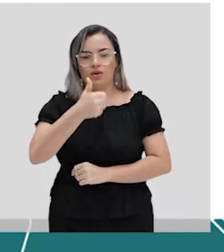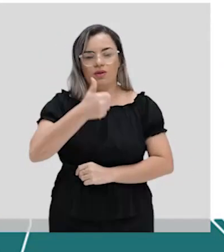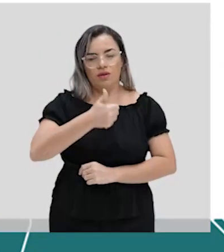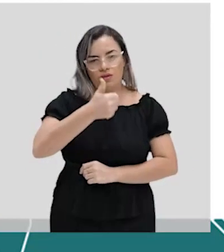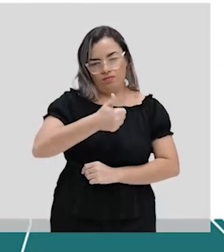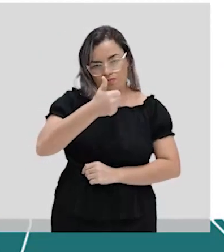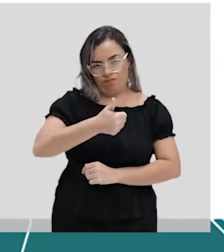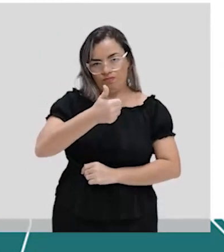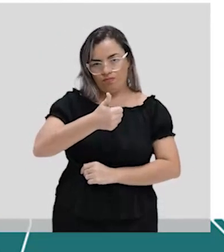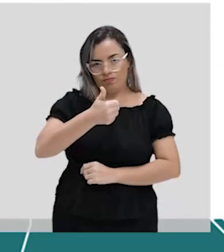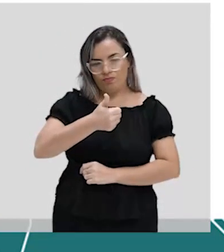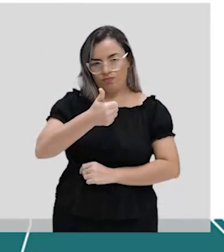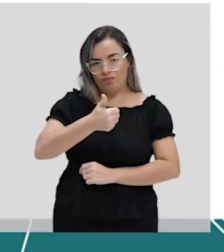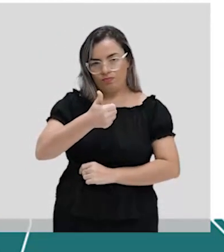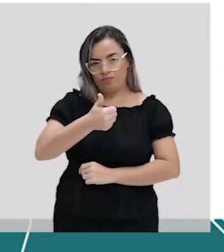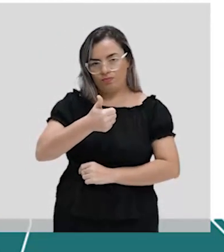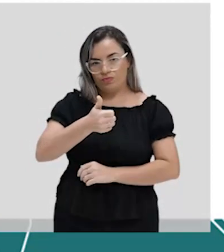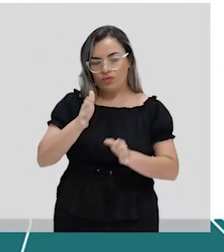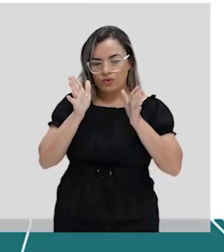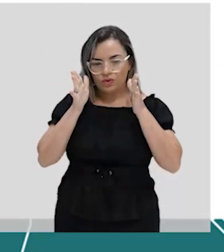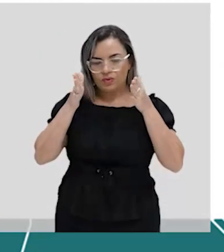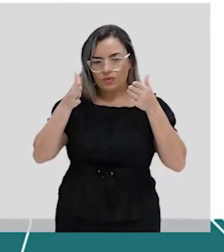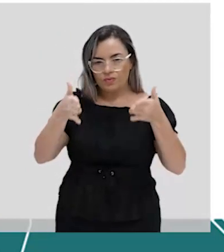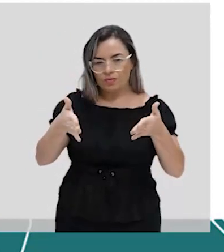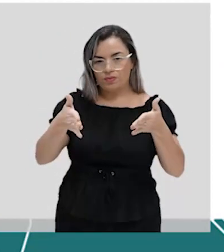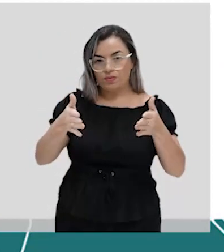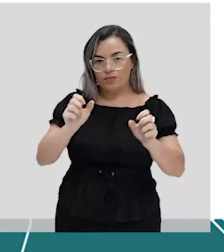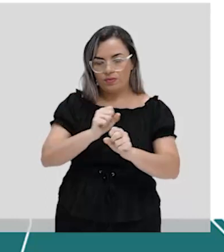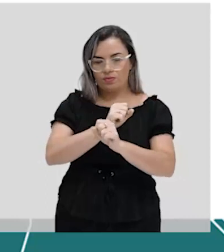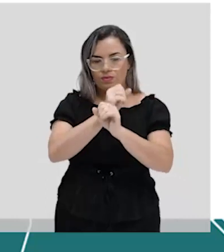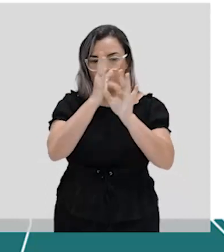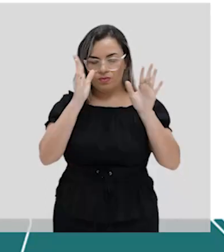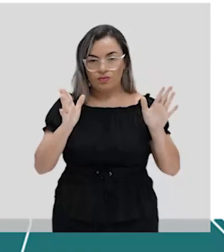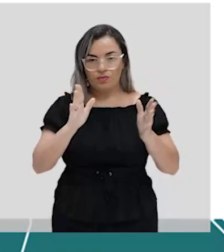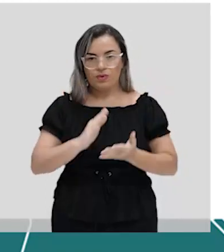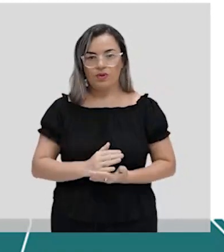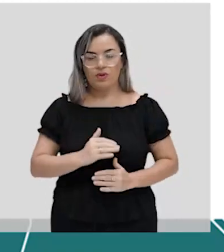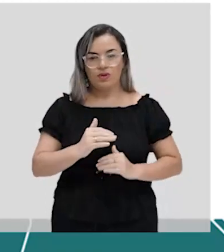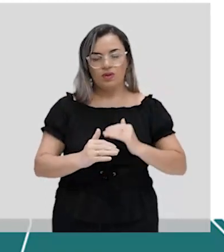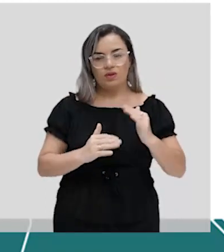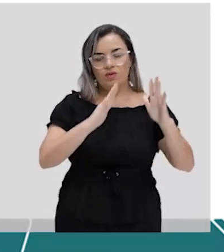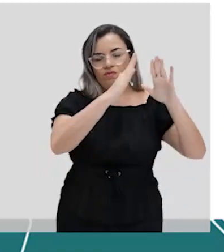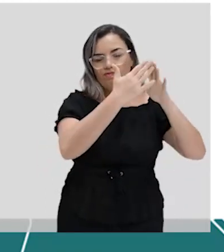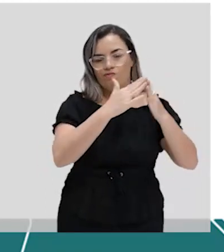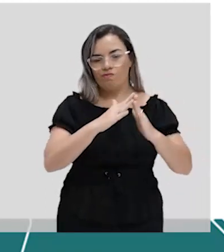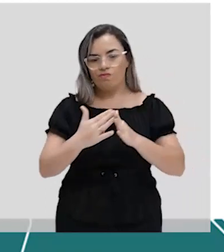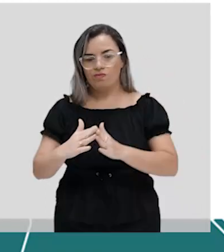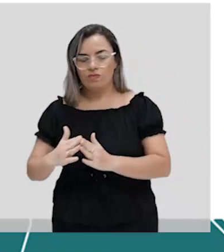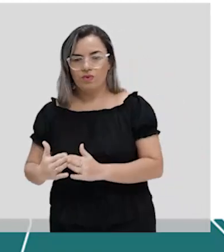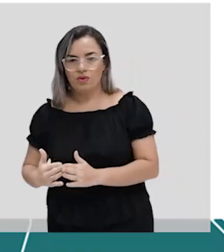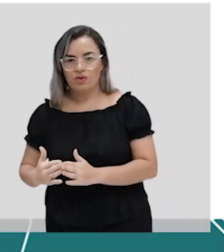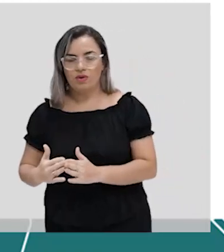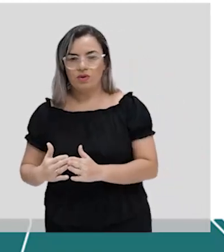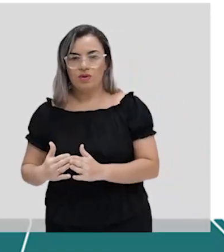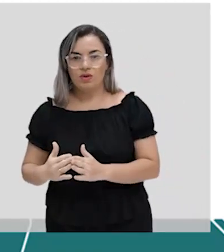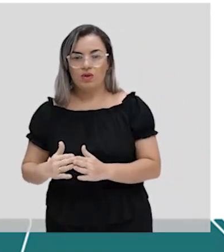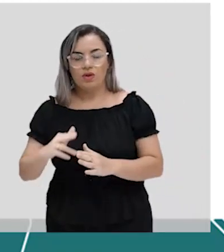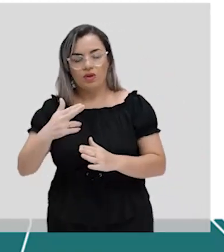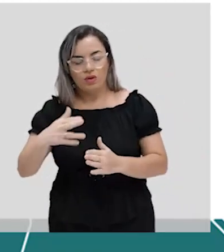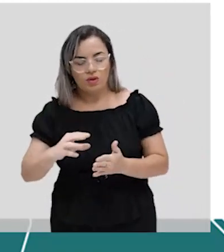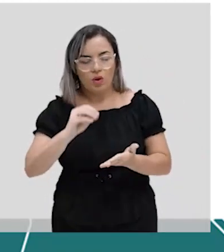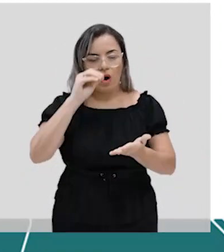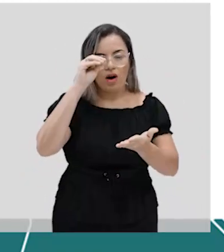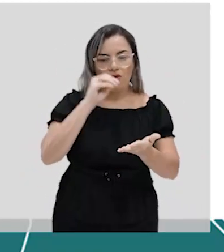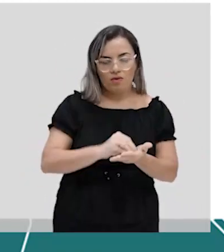vai falar aí, visualmente falando, ela é muito clara, é o processo de favelização e o chamado